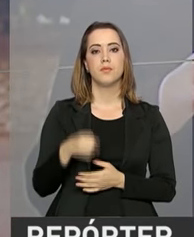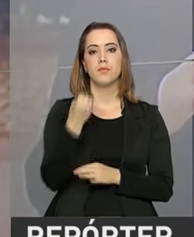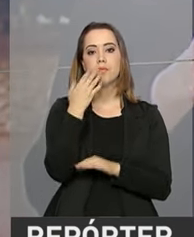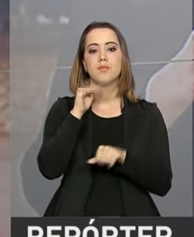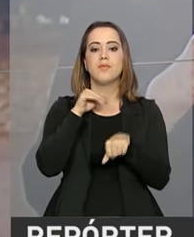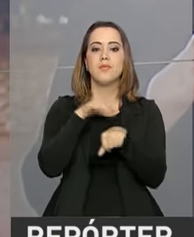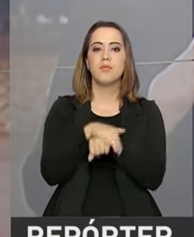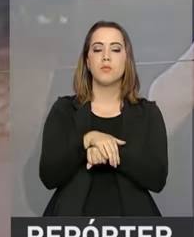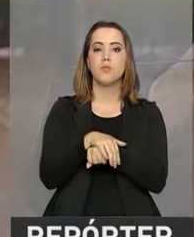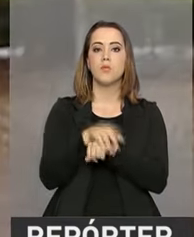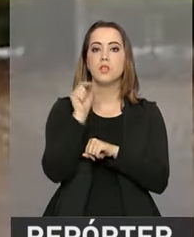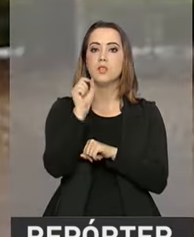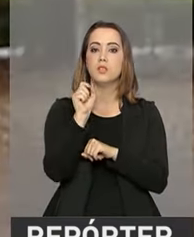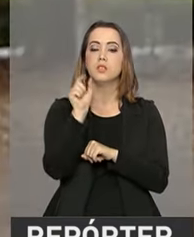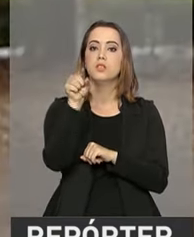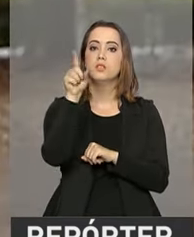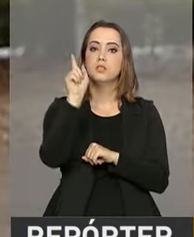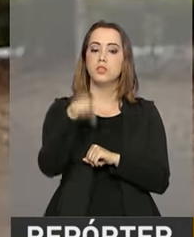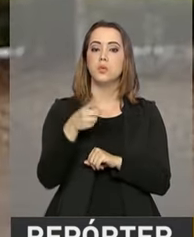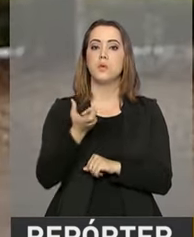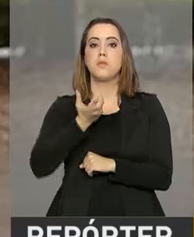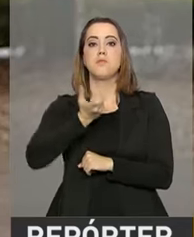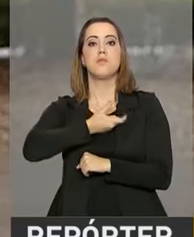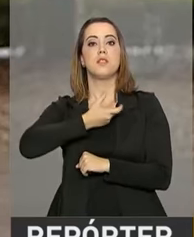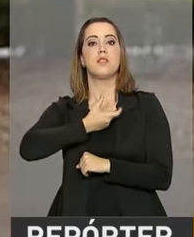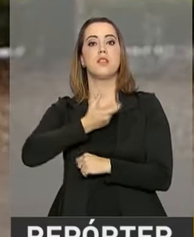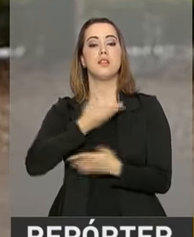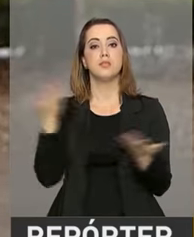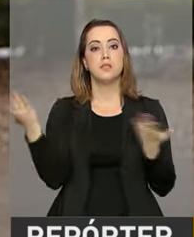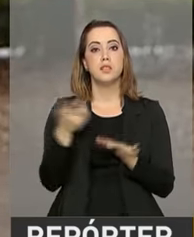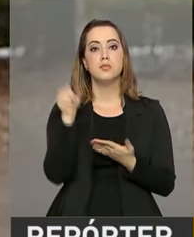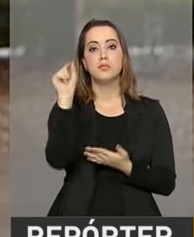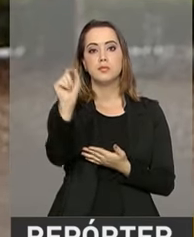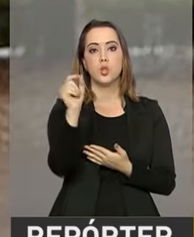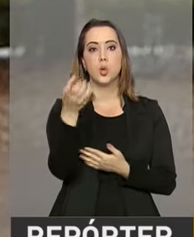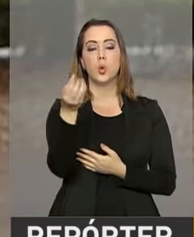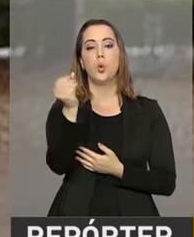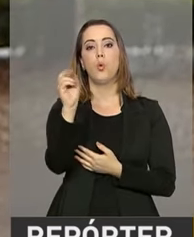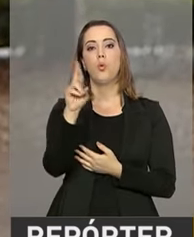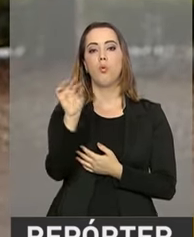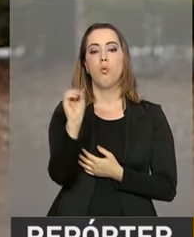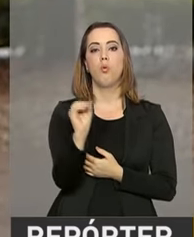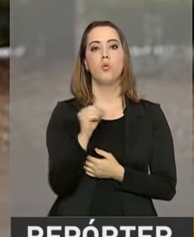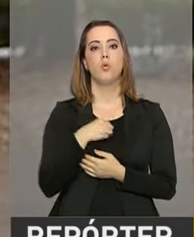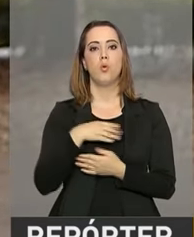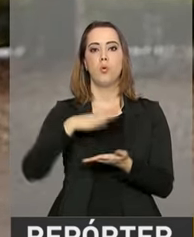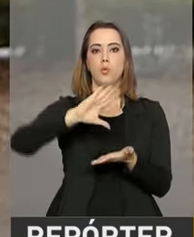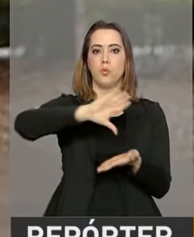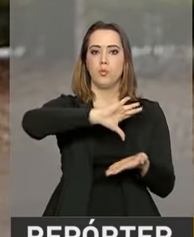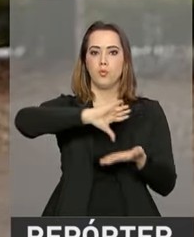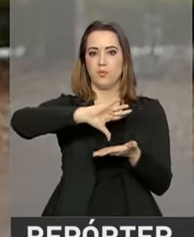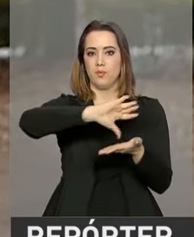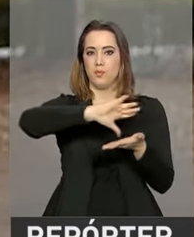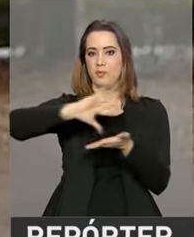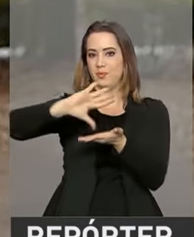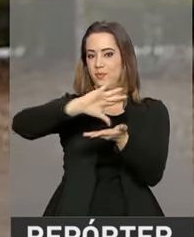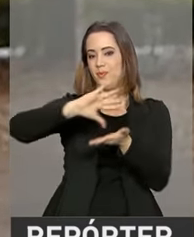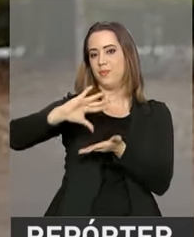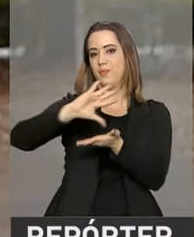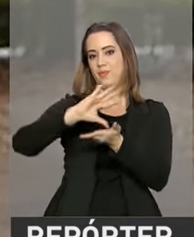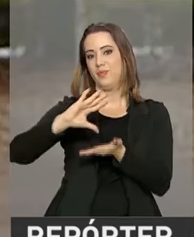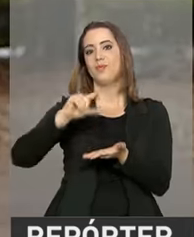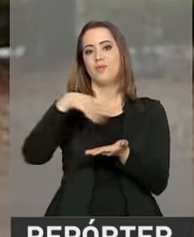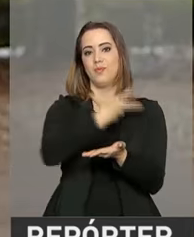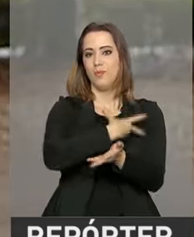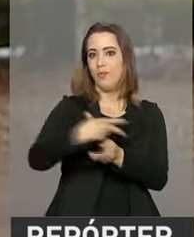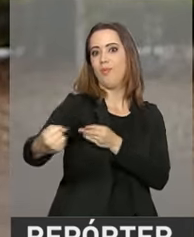boa noite Renata. Pois é, a última medalha que o Brasil conquistou foi a de ouro para as meninas da vela, Caena Conze e Martin